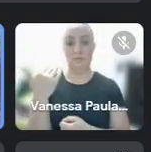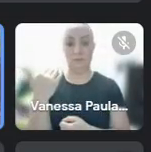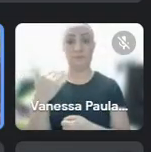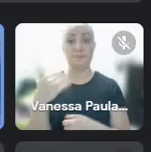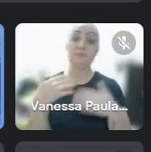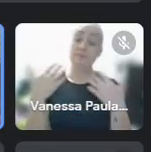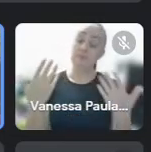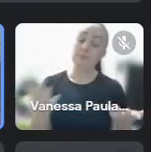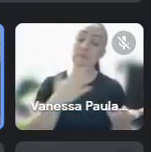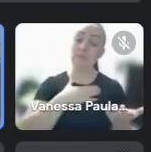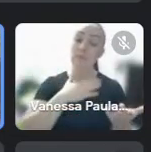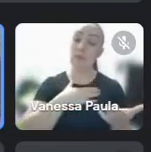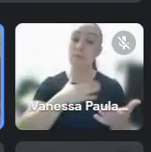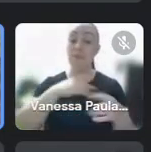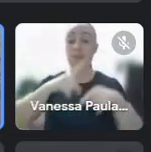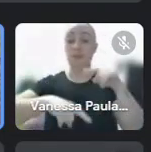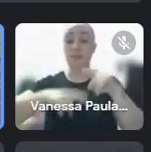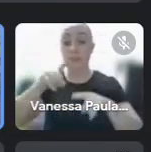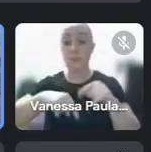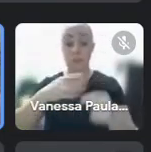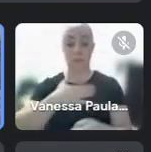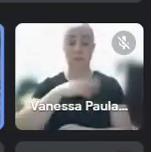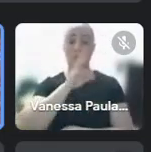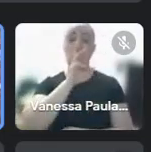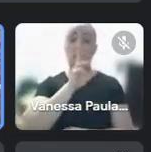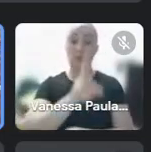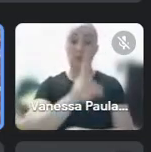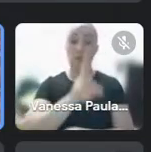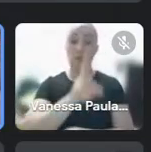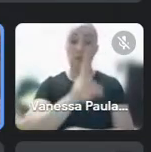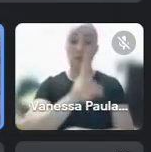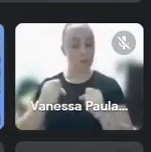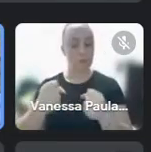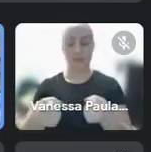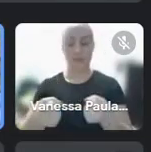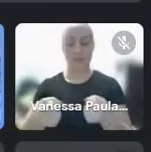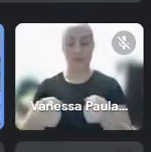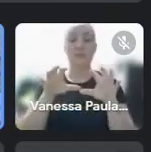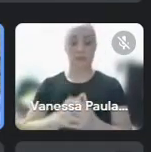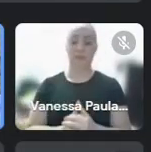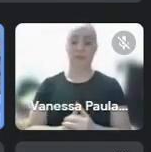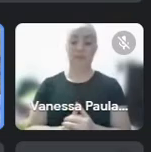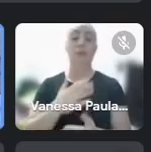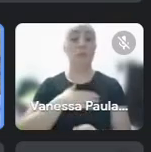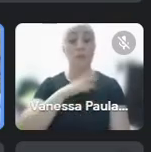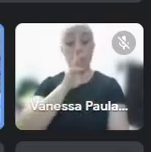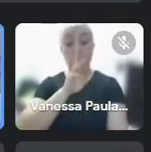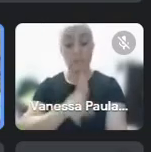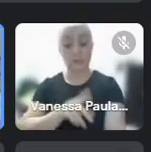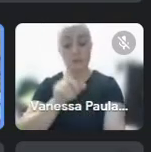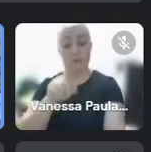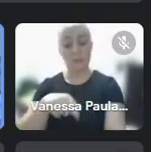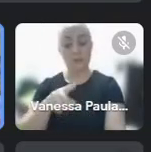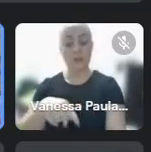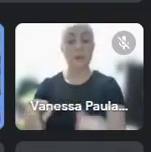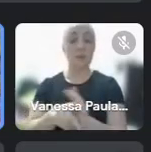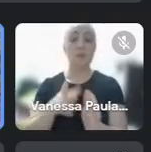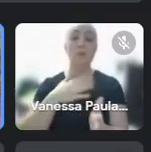Então, a minha ferramenta, o meu resultado, eu defendo assim, meu resultado, ele é a partir da realidade que eu estou